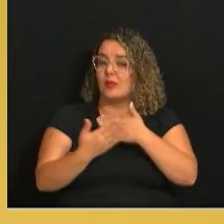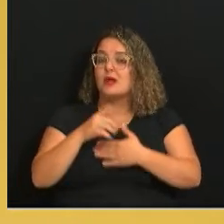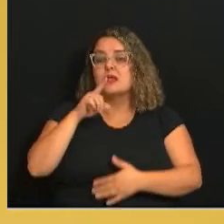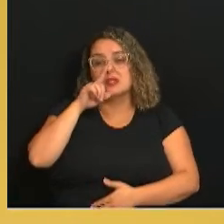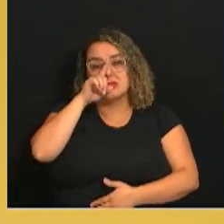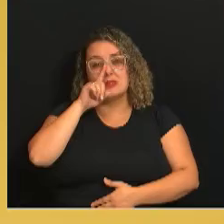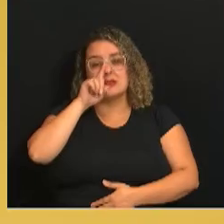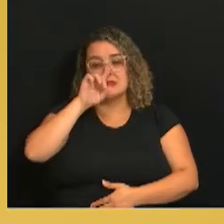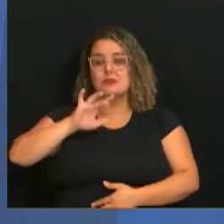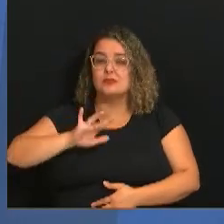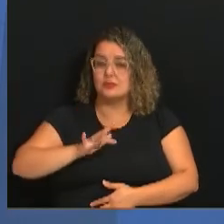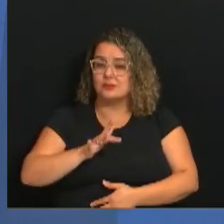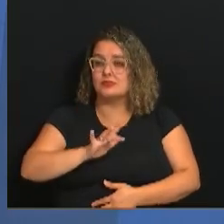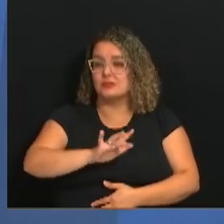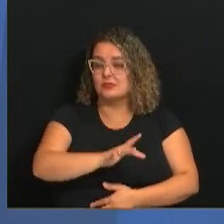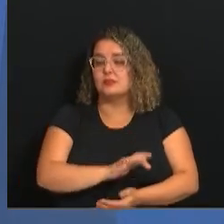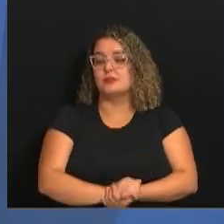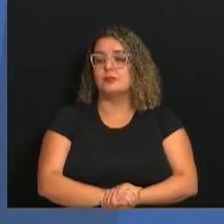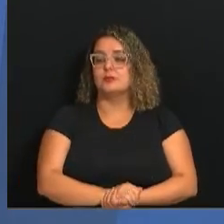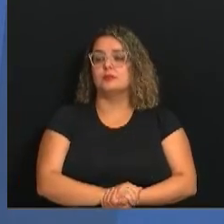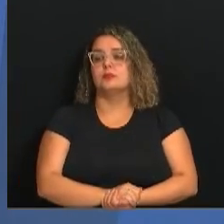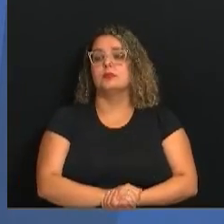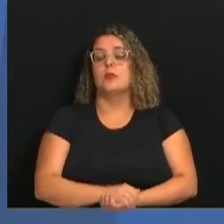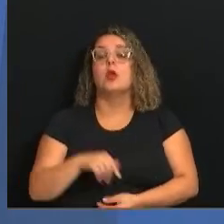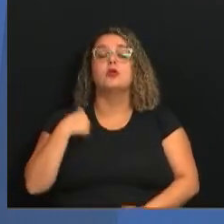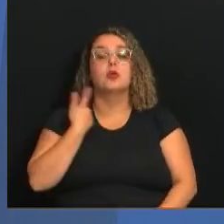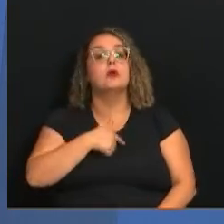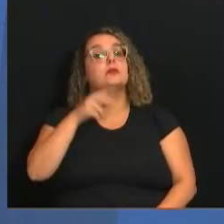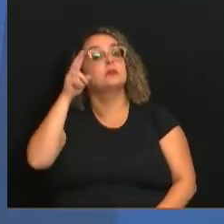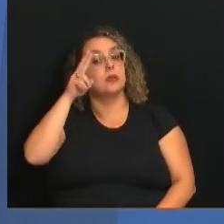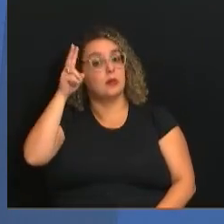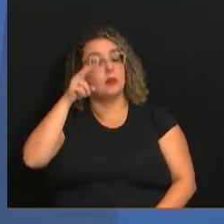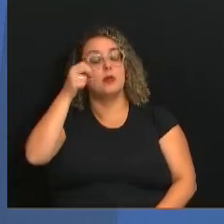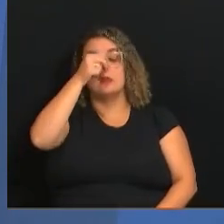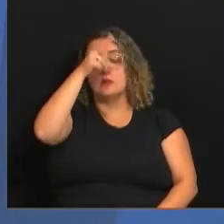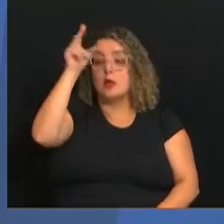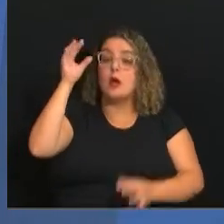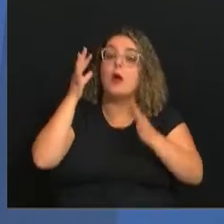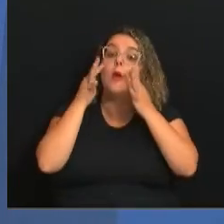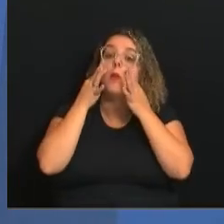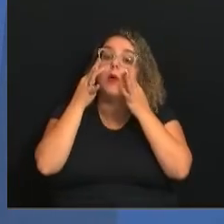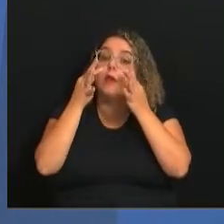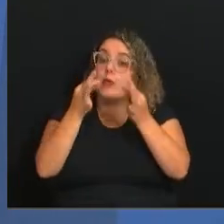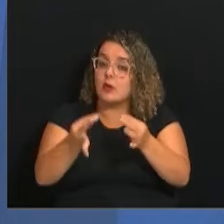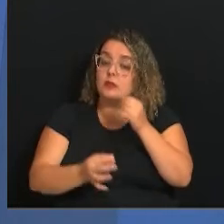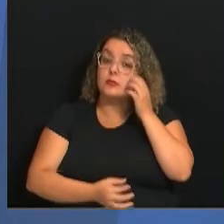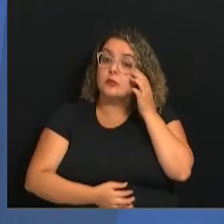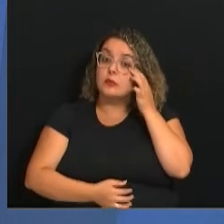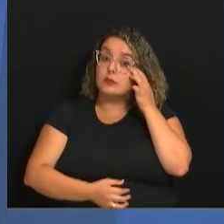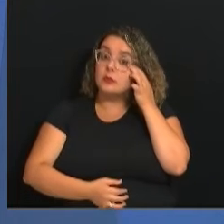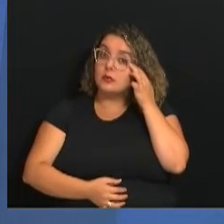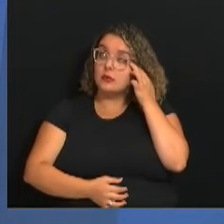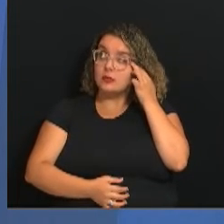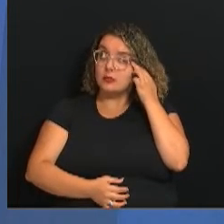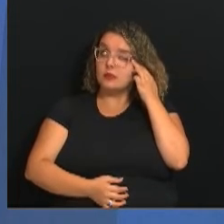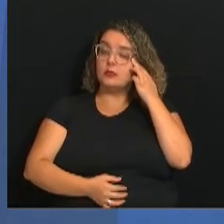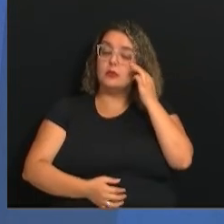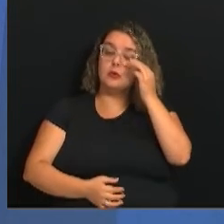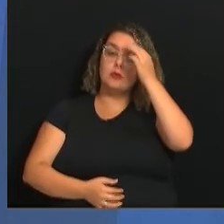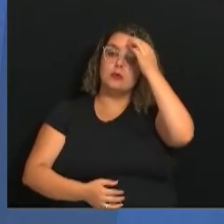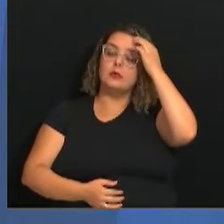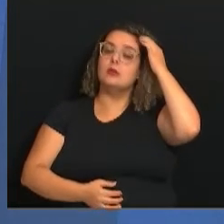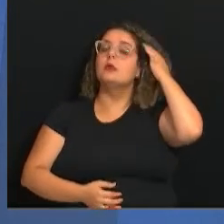Grande, Parque Valença 2 e o Jardim Satélite Íris 1. Temos ainda na região norte, Parque